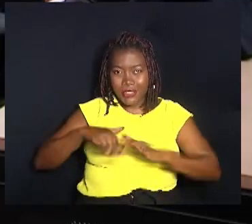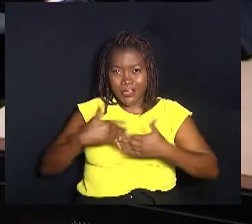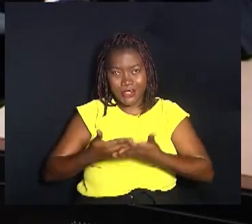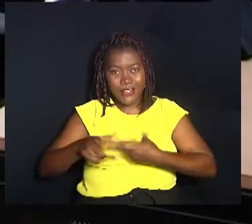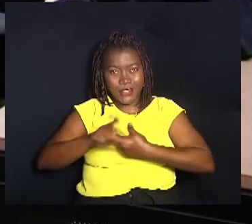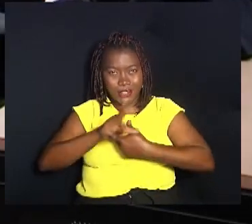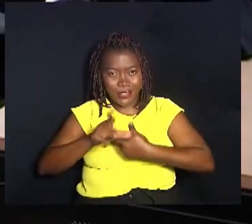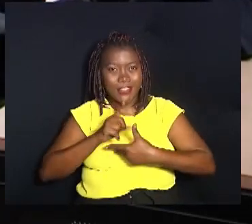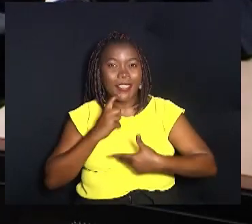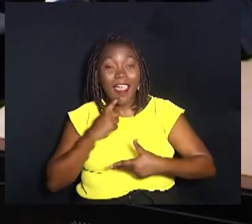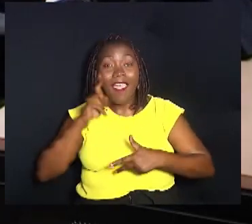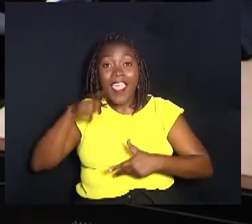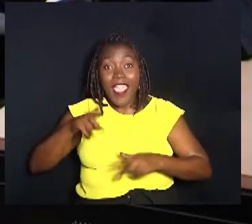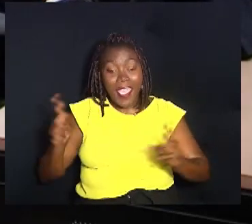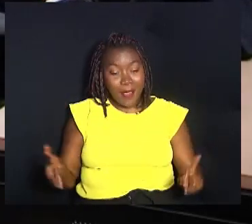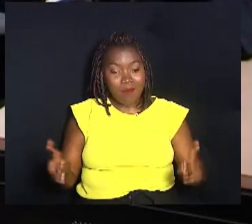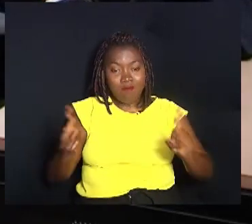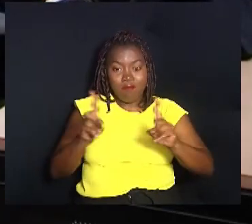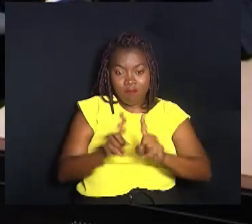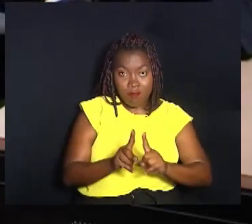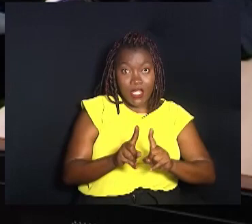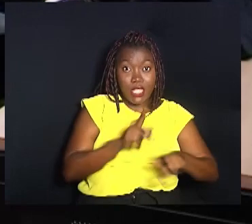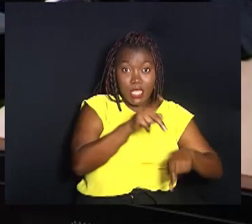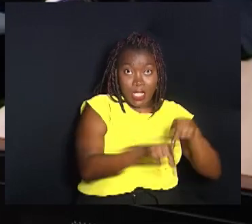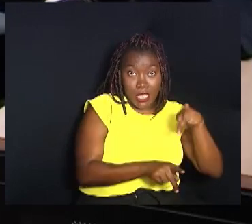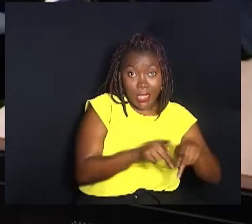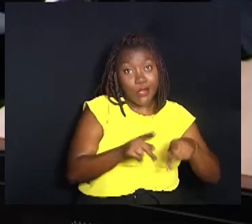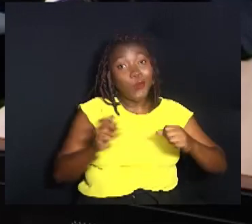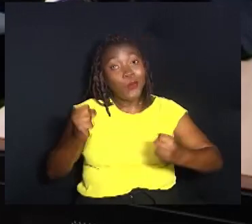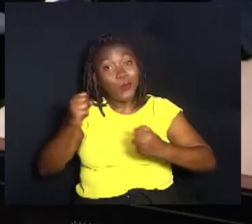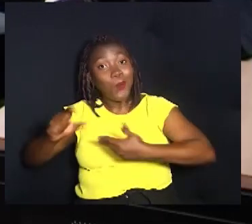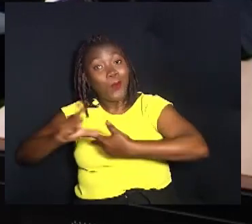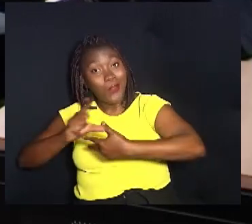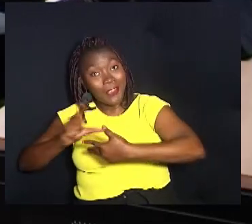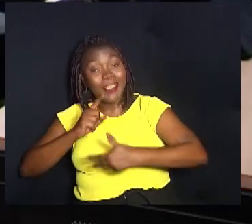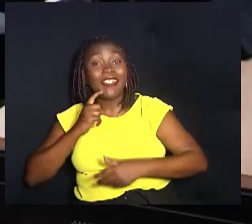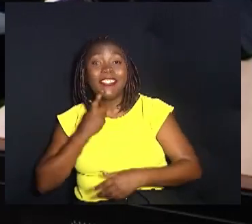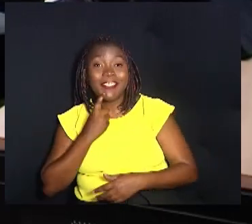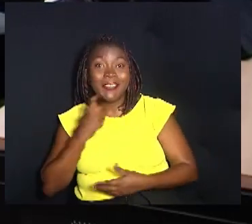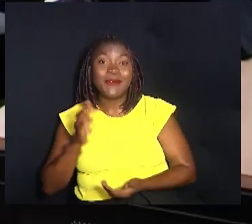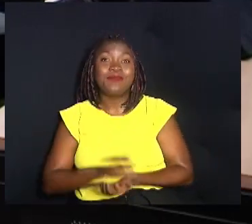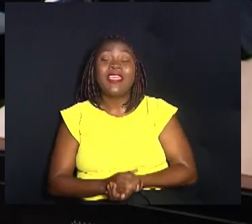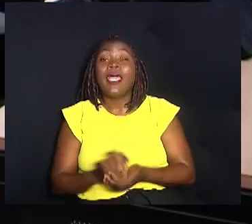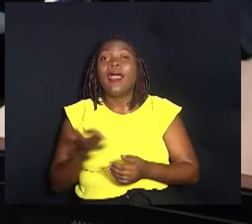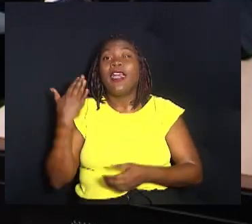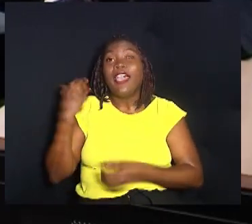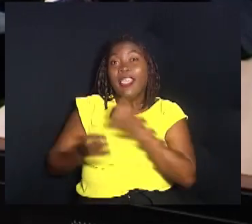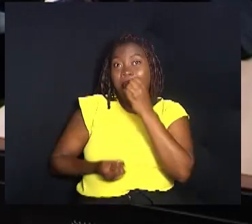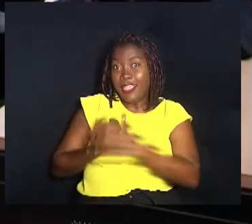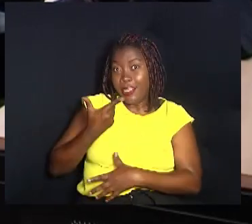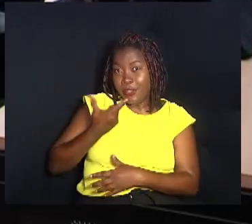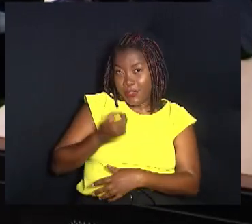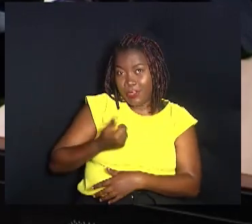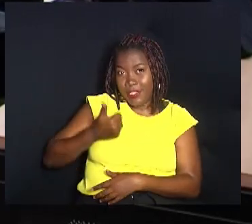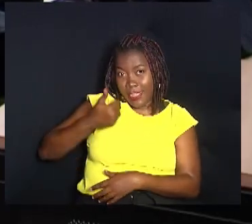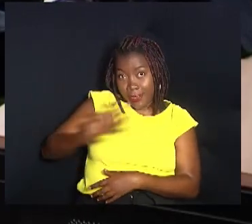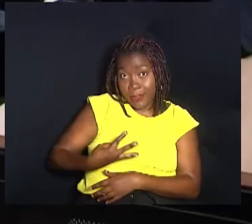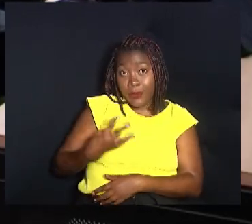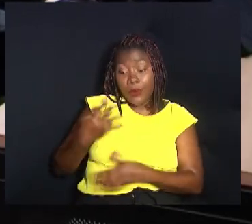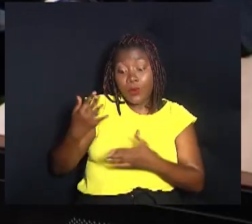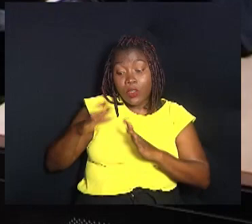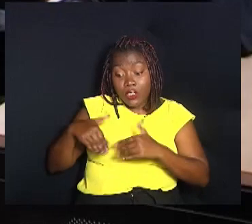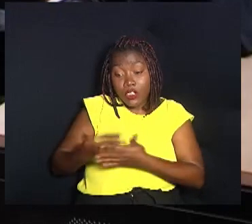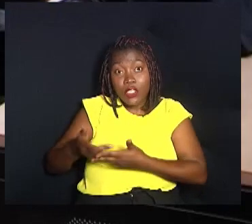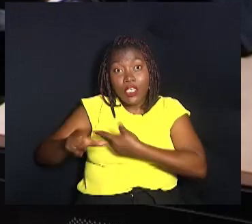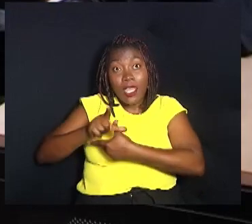Campinas, é aproximar o cidadão do poder legislativo da cidade. Desde que foi criada em 2014, a Elecamp já recebeu